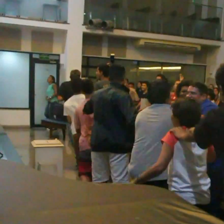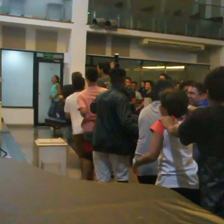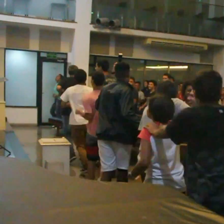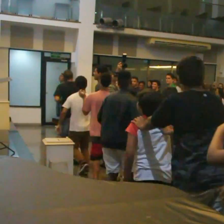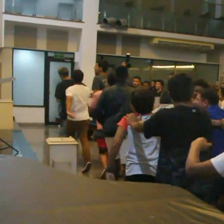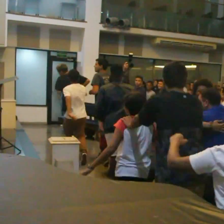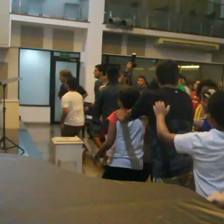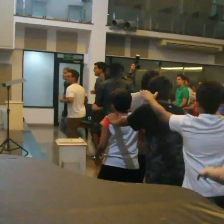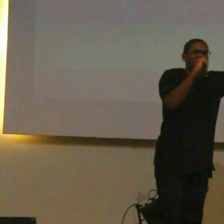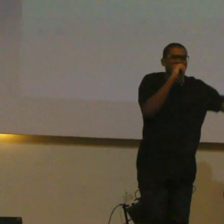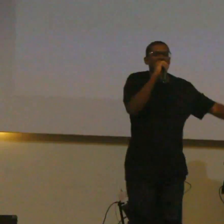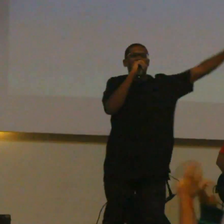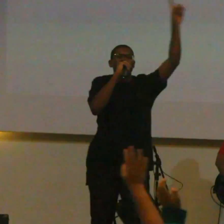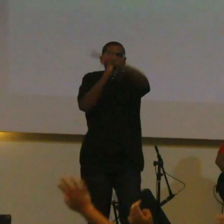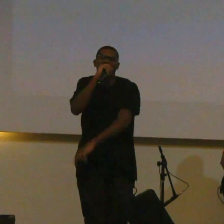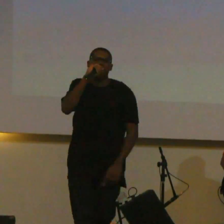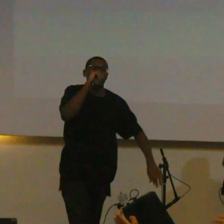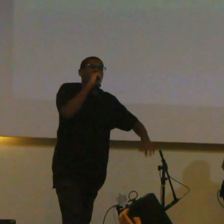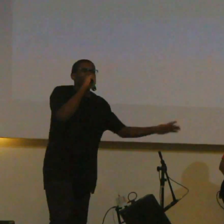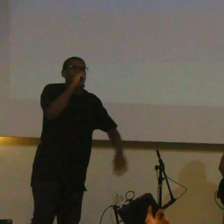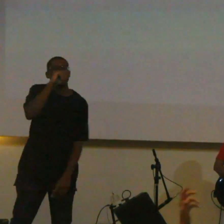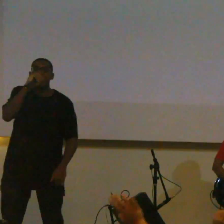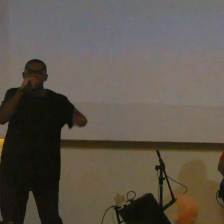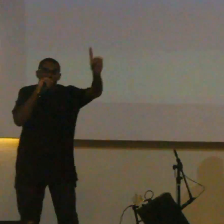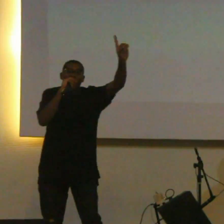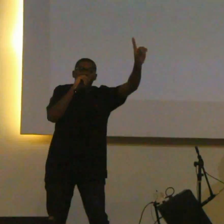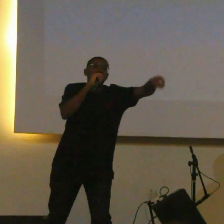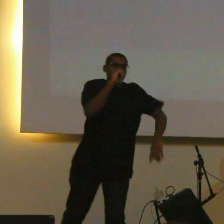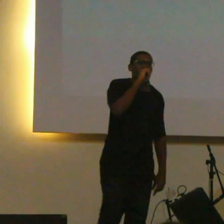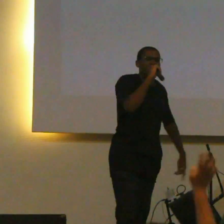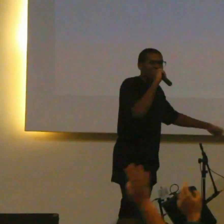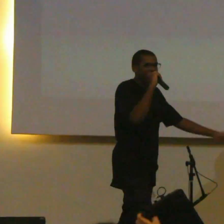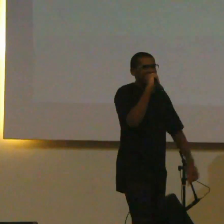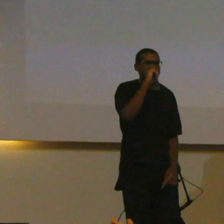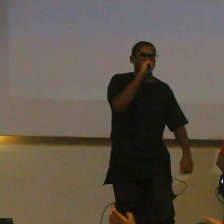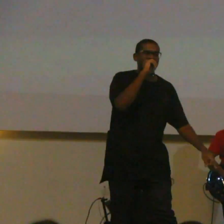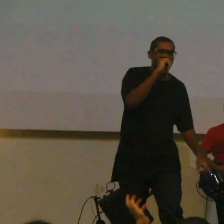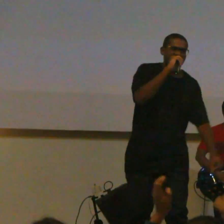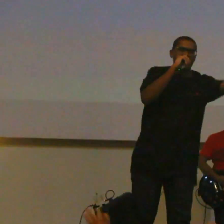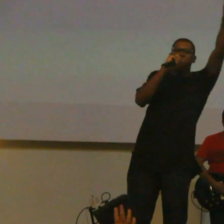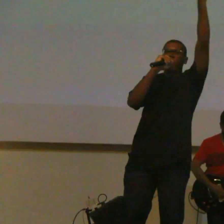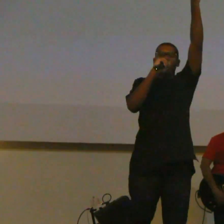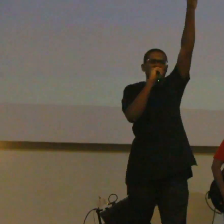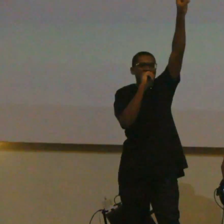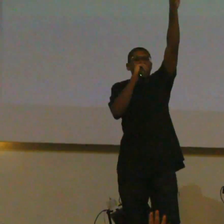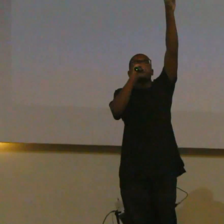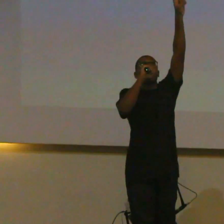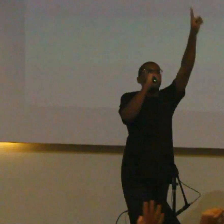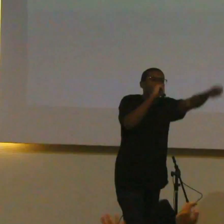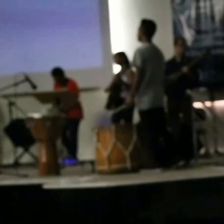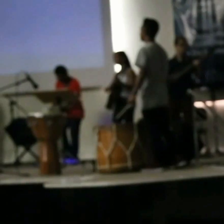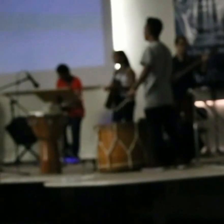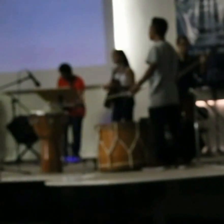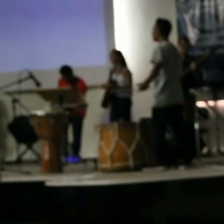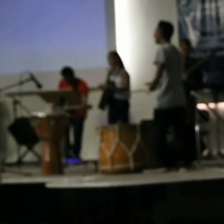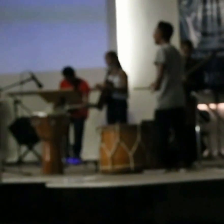telling everybody that I see that God good. How oh, they looking at me, they like, is he for real? I let the window die slow and tell him, yeah,